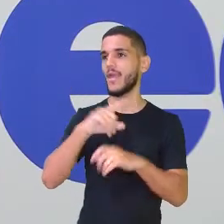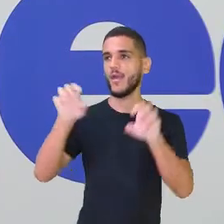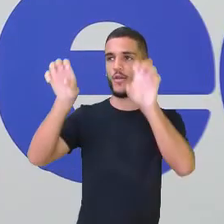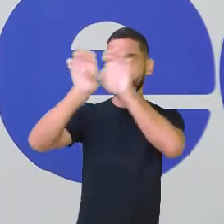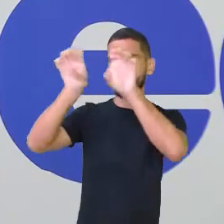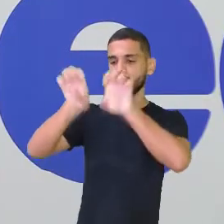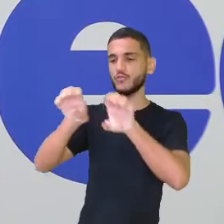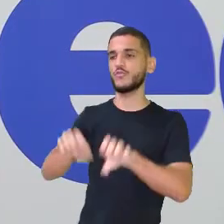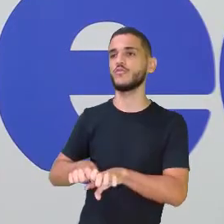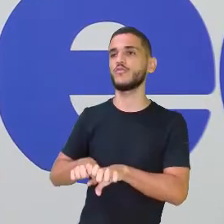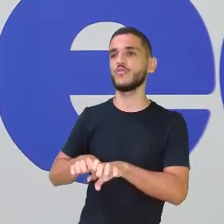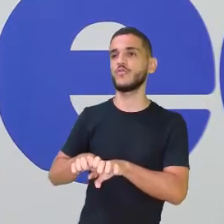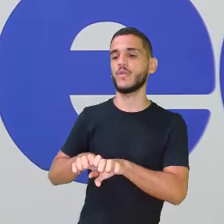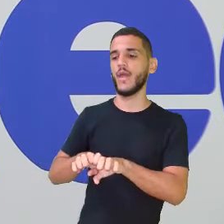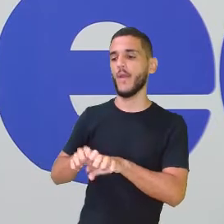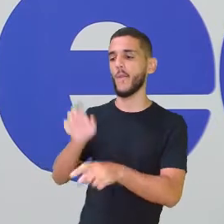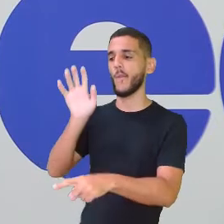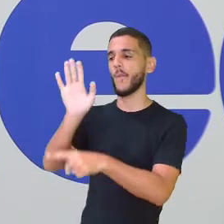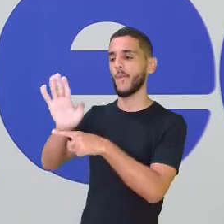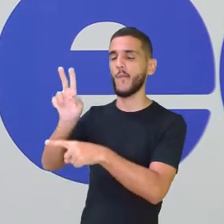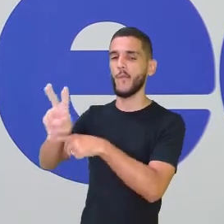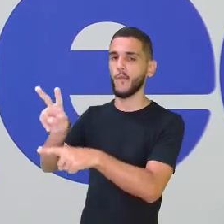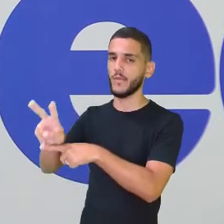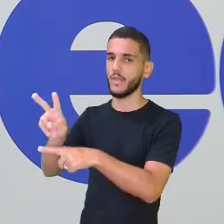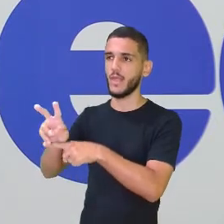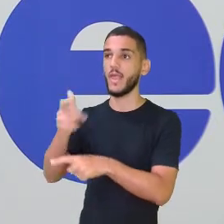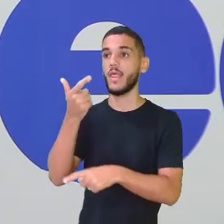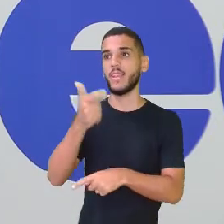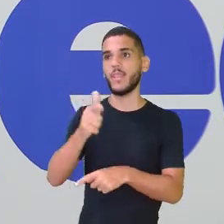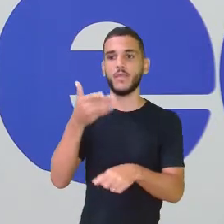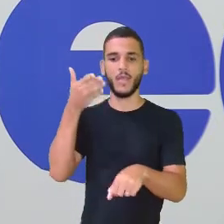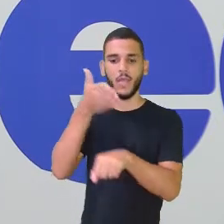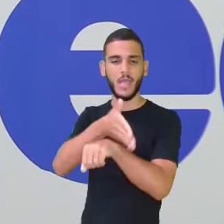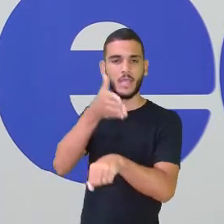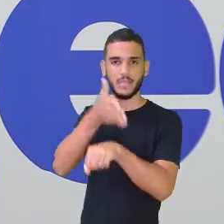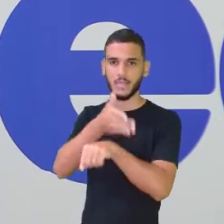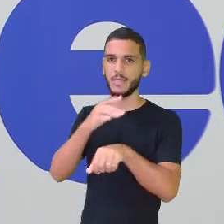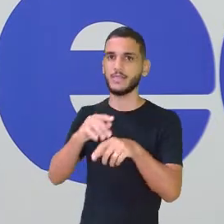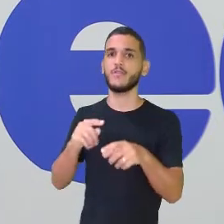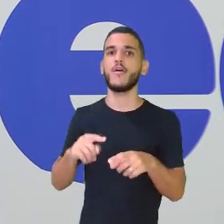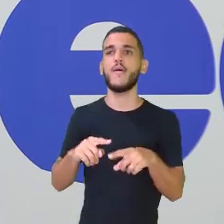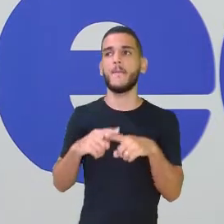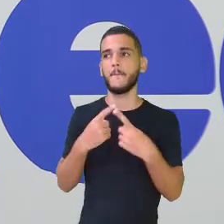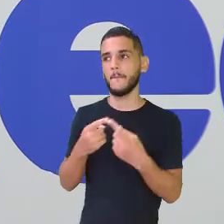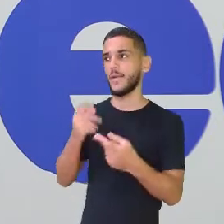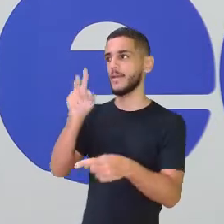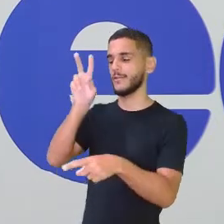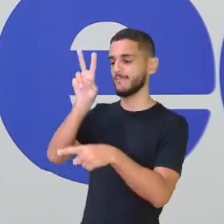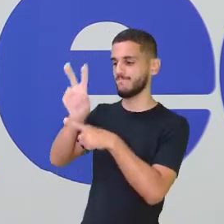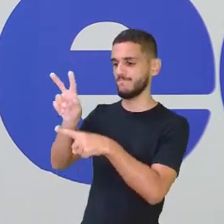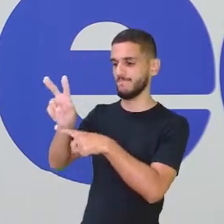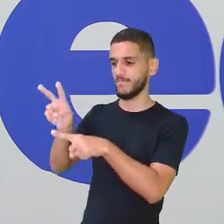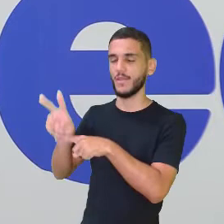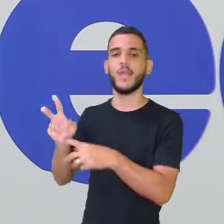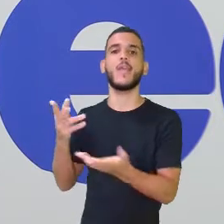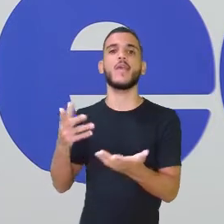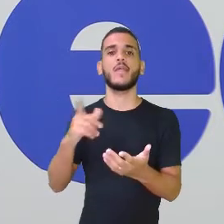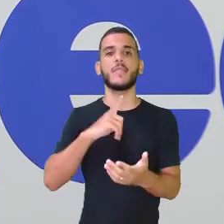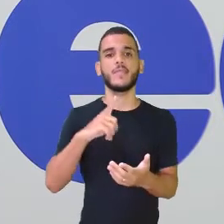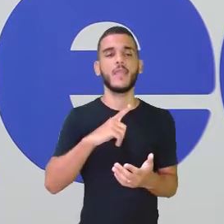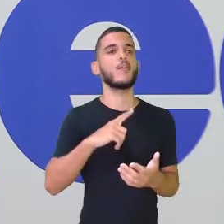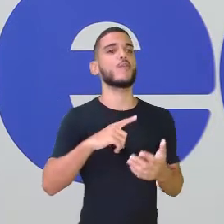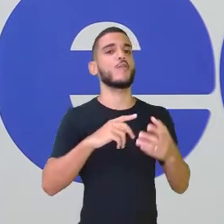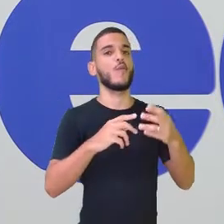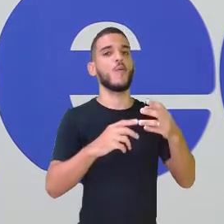está preservada, tá? Não se tem acesso a ela mais, mas está preservadinho, com as grades, com